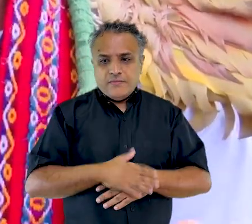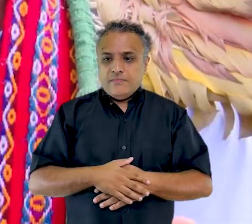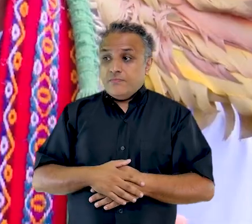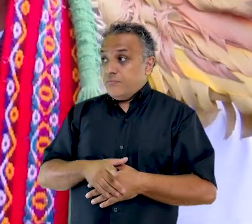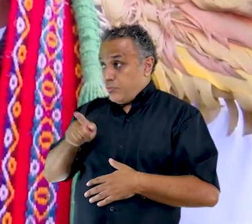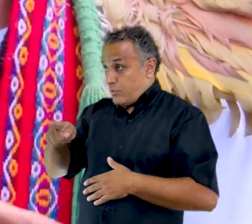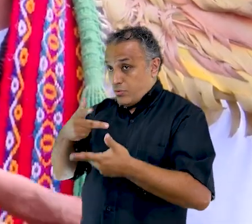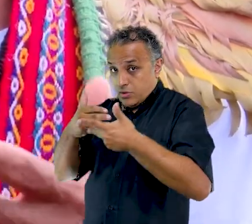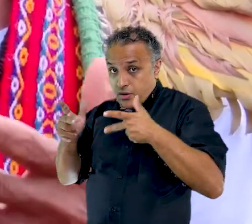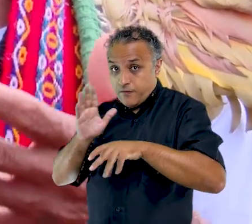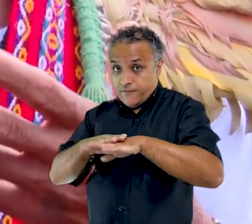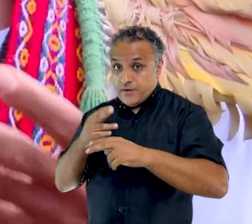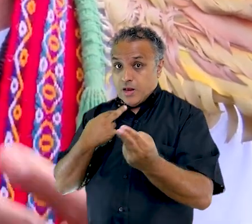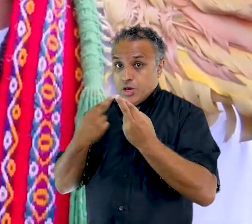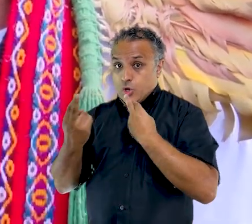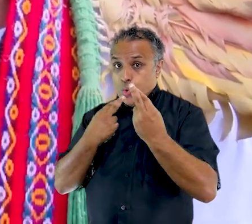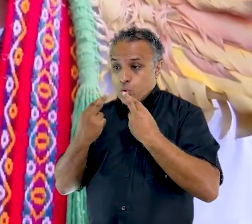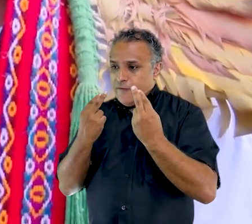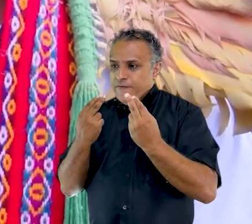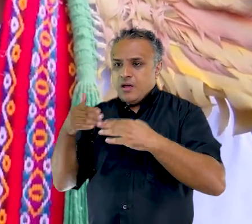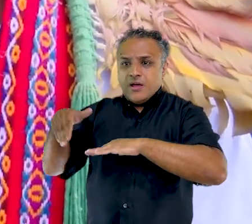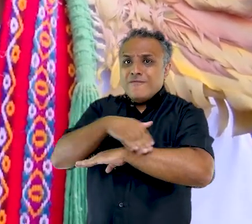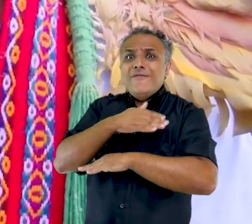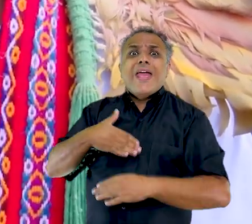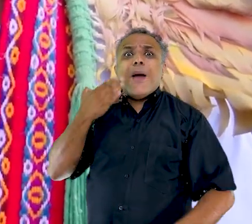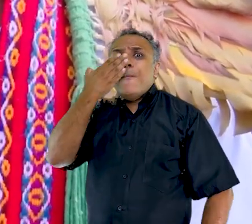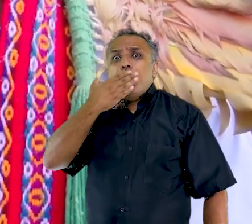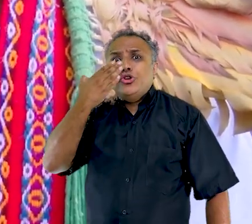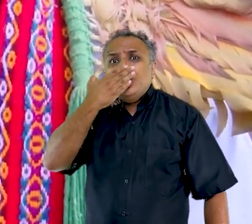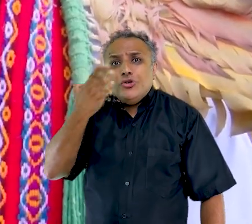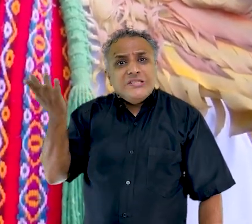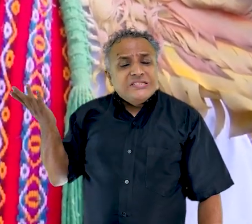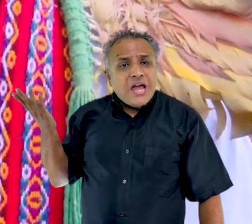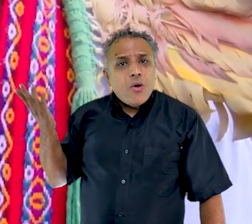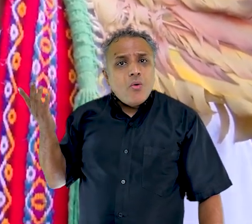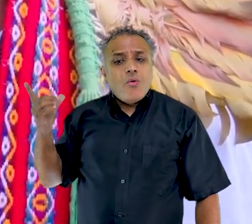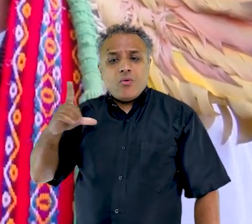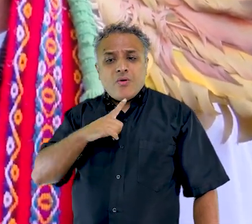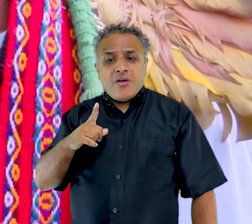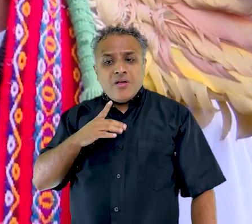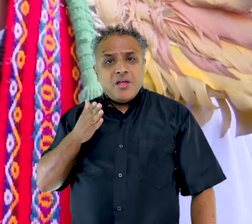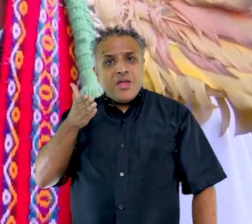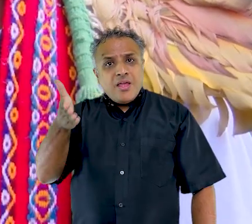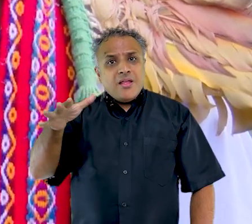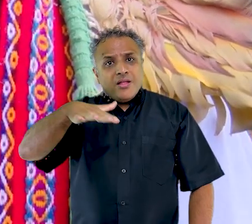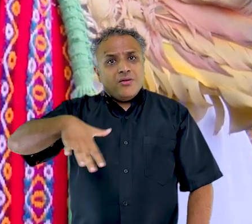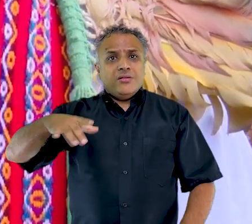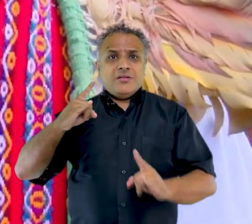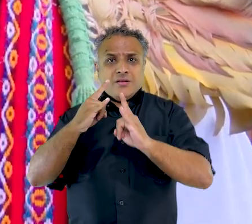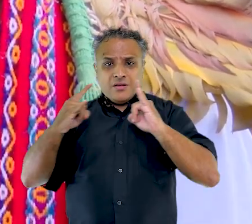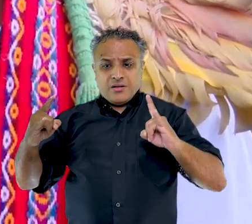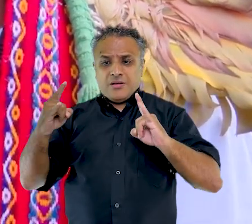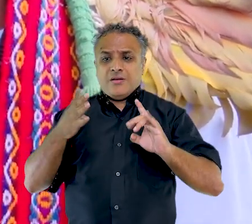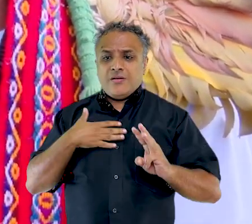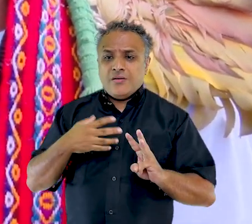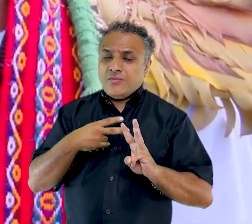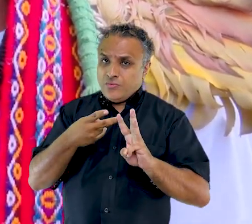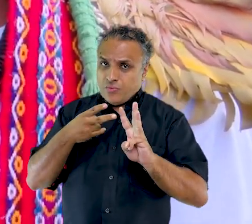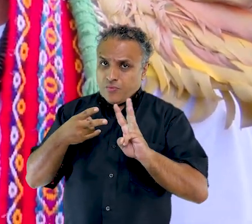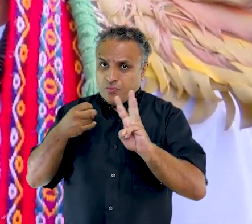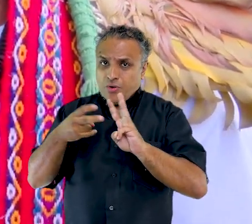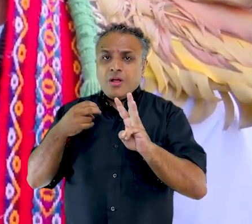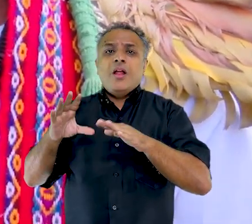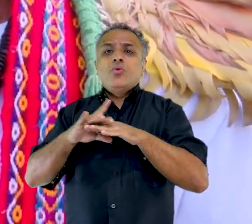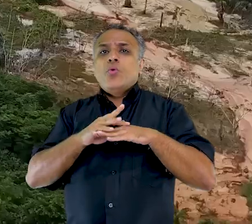essa rodovia, veio a prostituição, né, que adentrou dentro das aldeias dos povos das duas